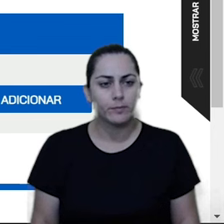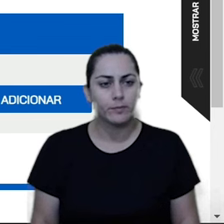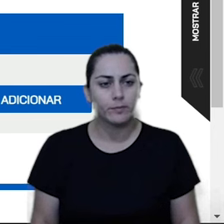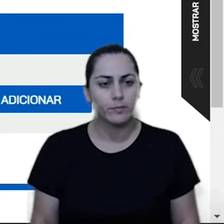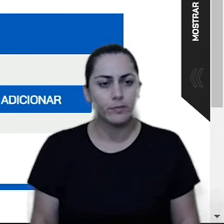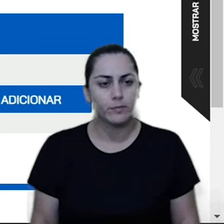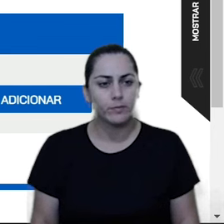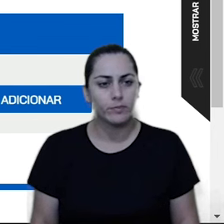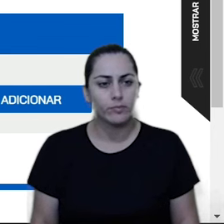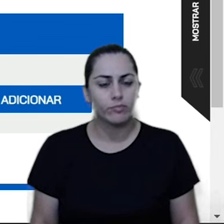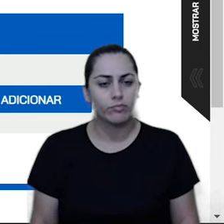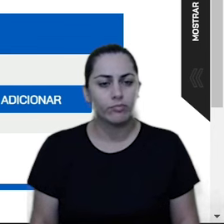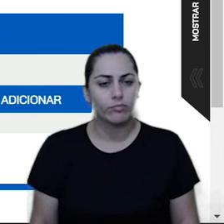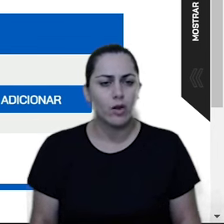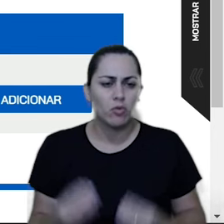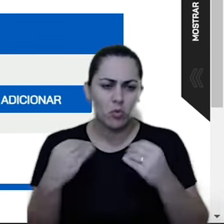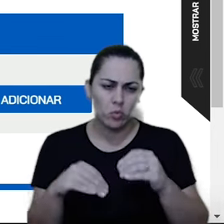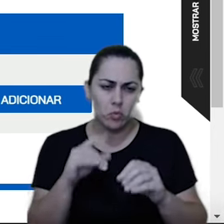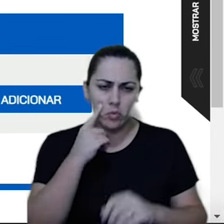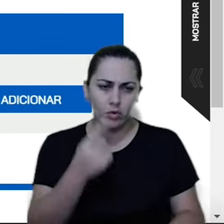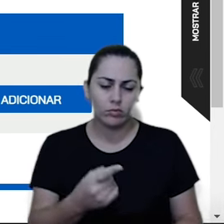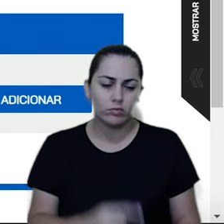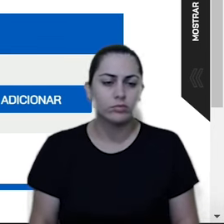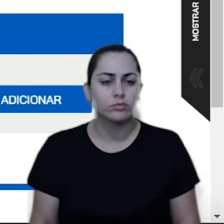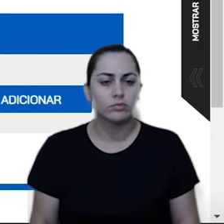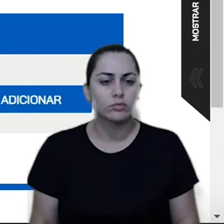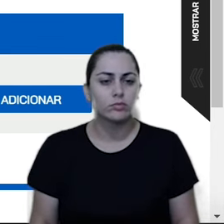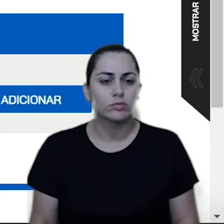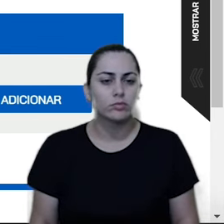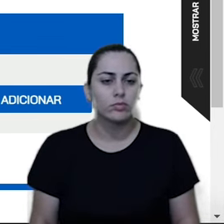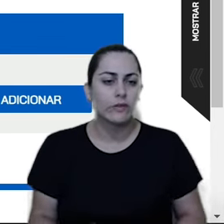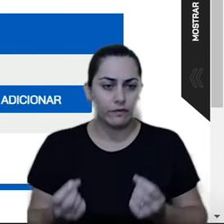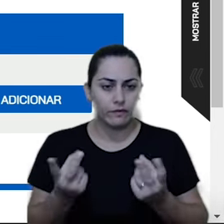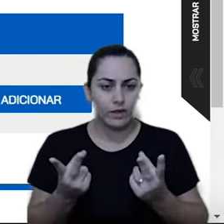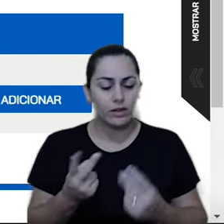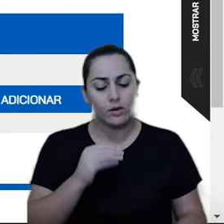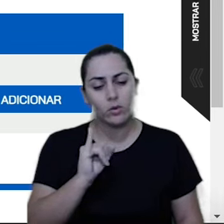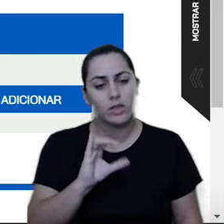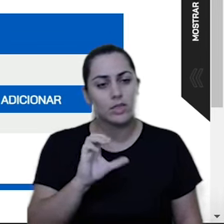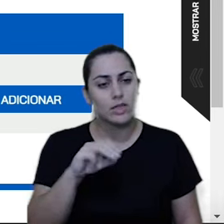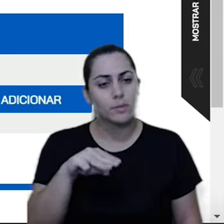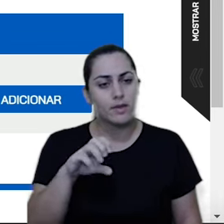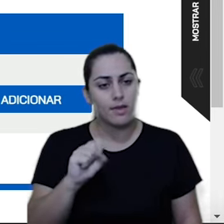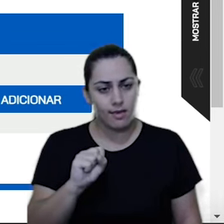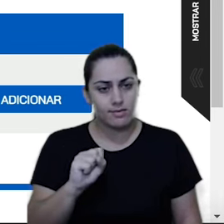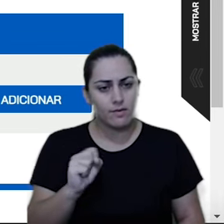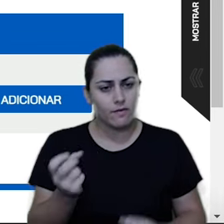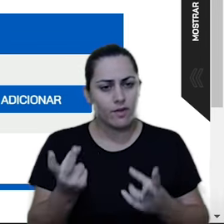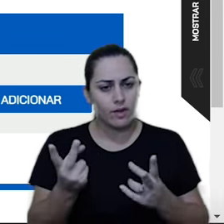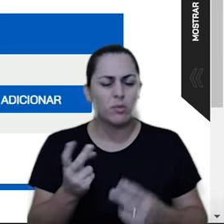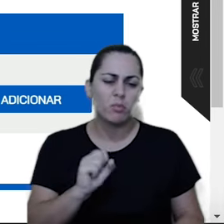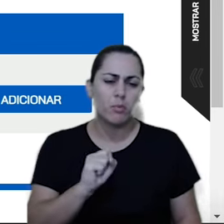venda subs Vou Colocar assim então venda então é o meu ICMS que eu for vender não